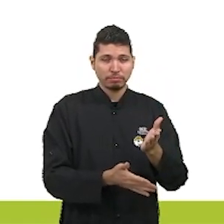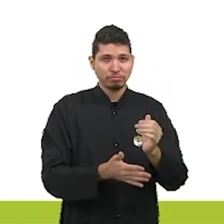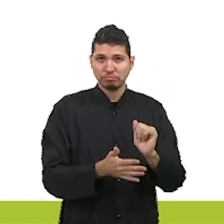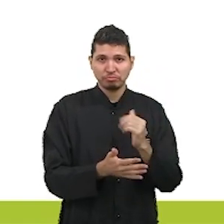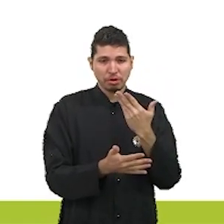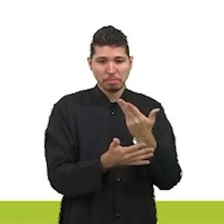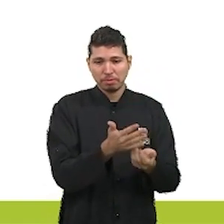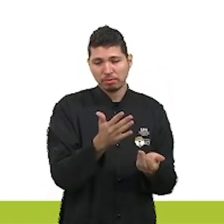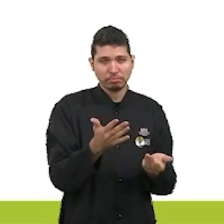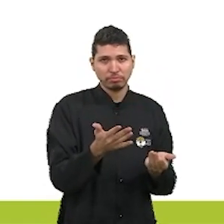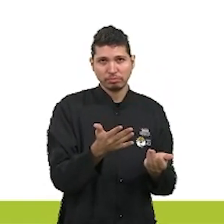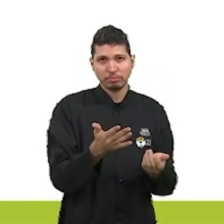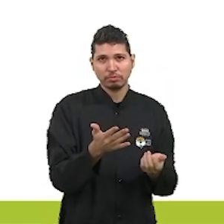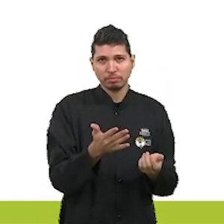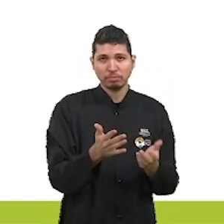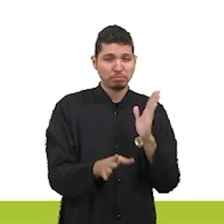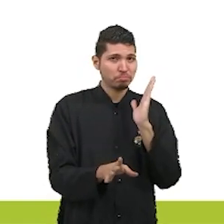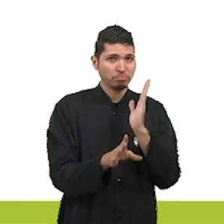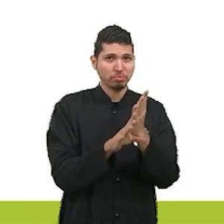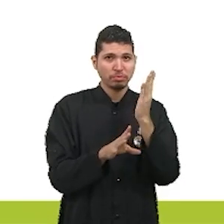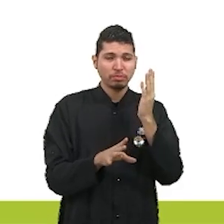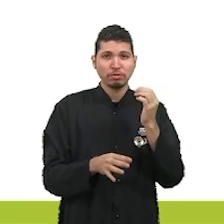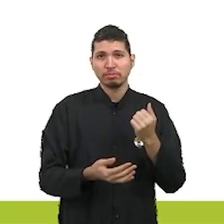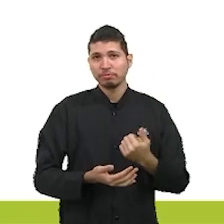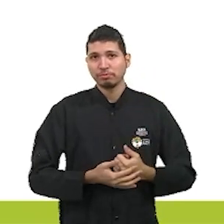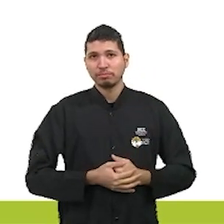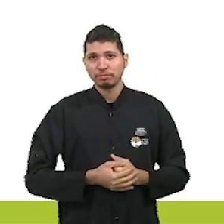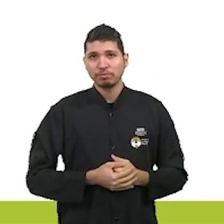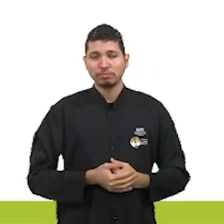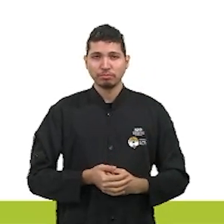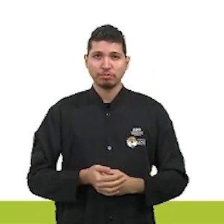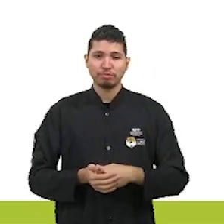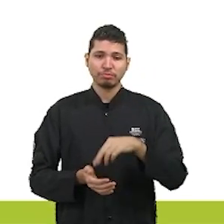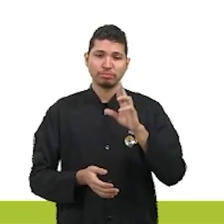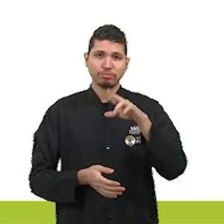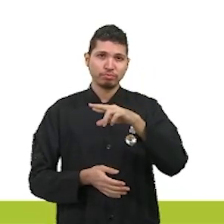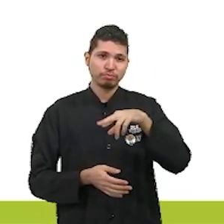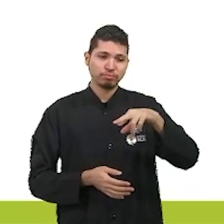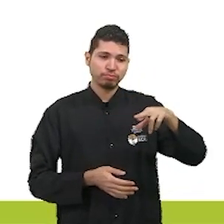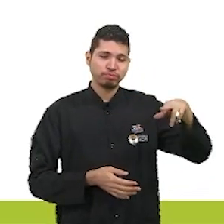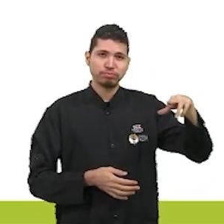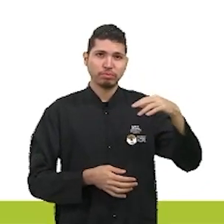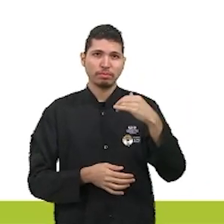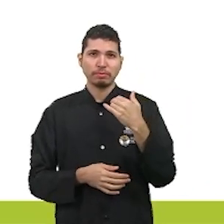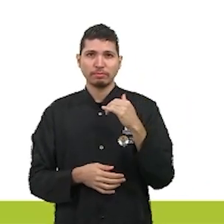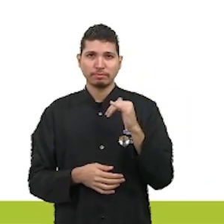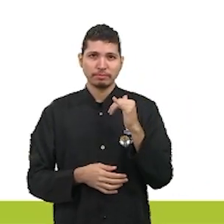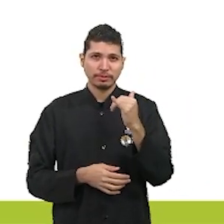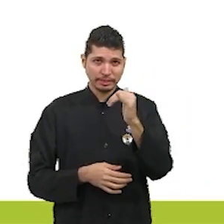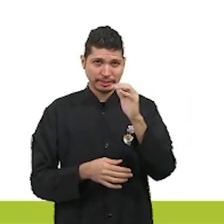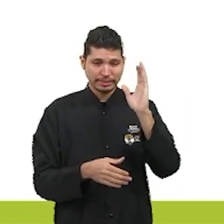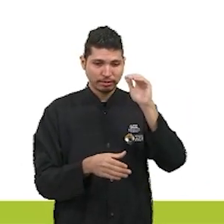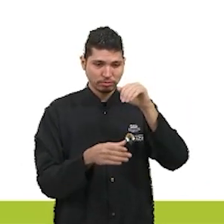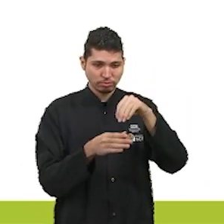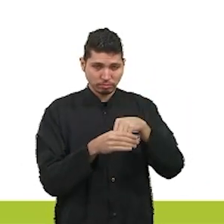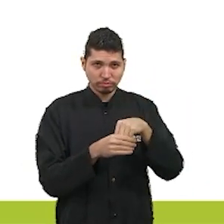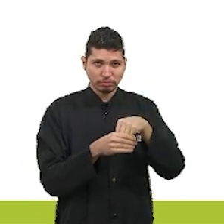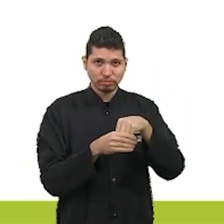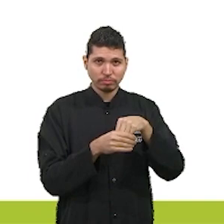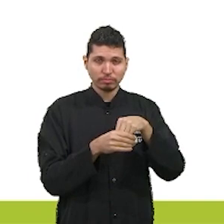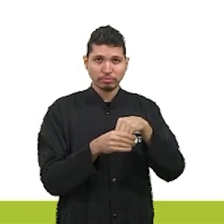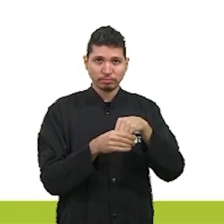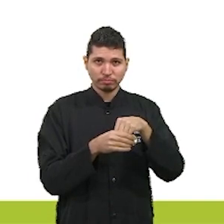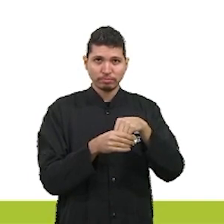dissipada, mas já foi ali perdida um pouco por causa do resistor interno do gerador, né? Ele vai